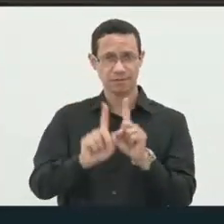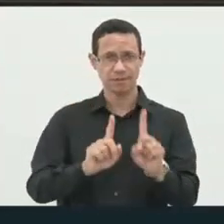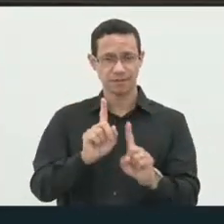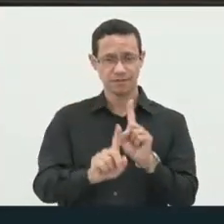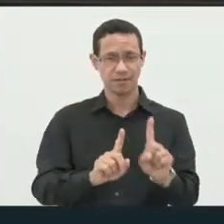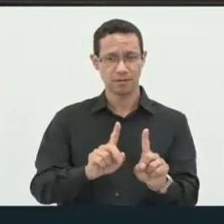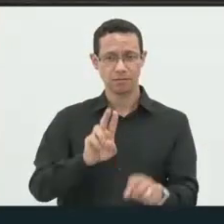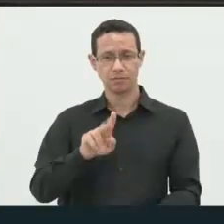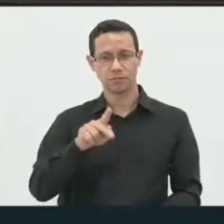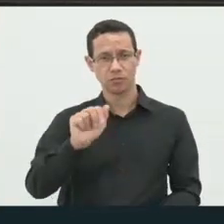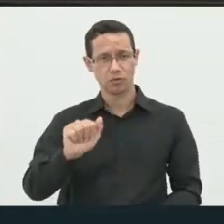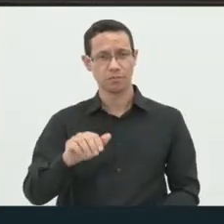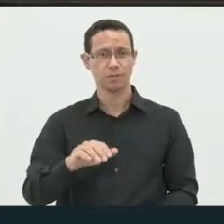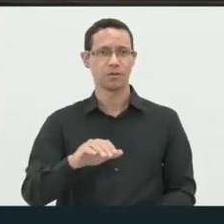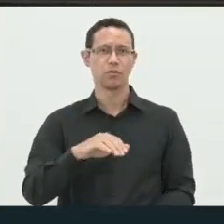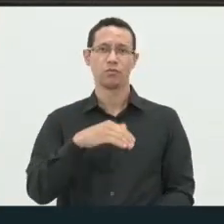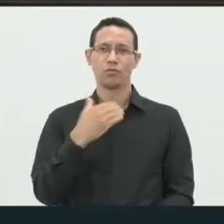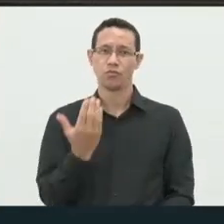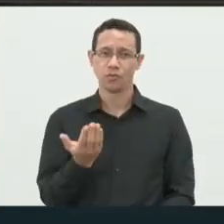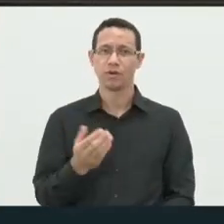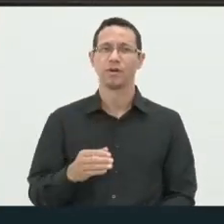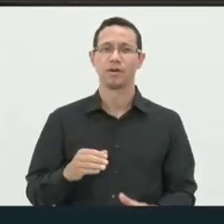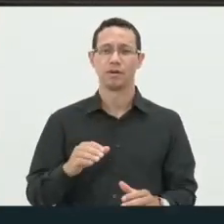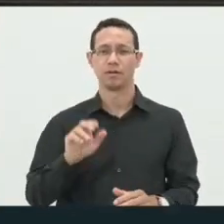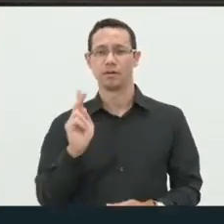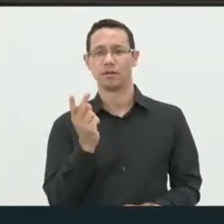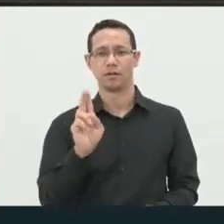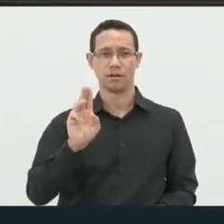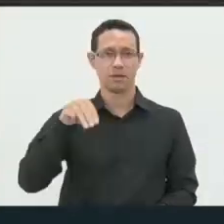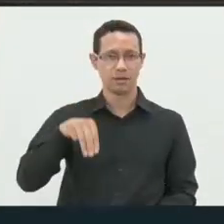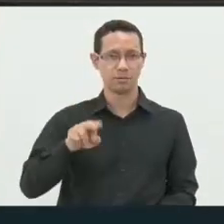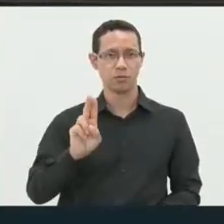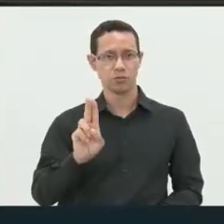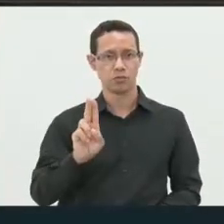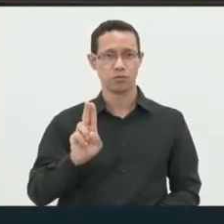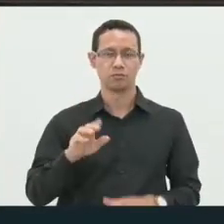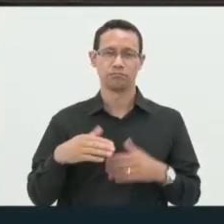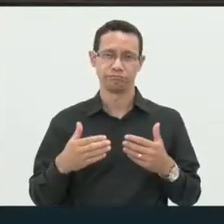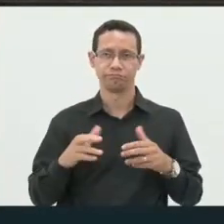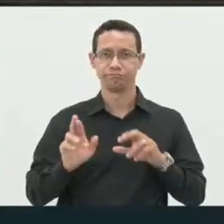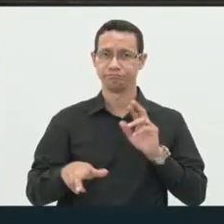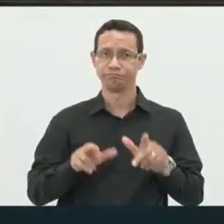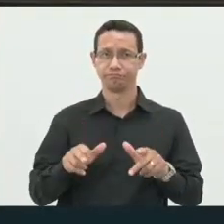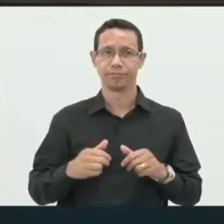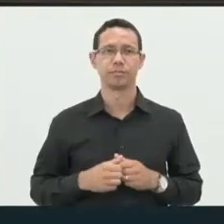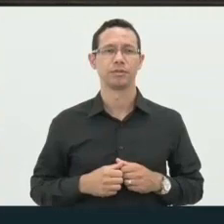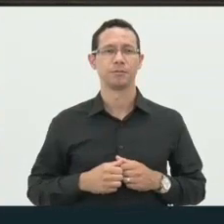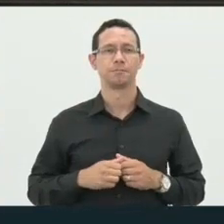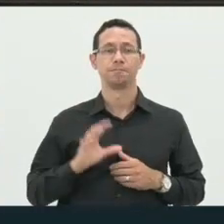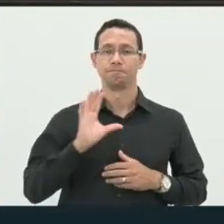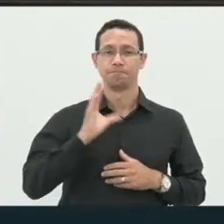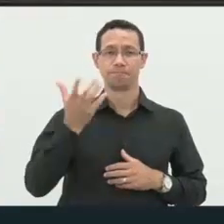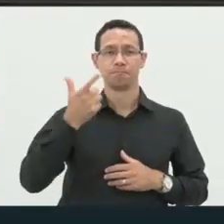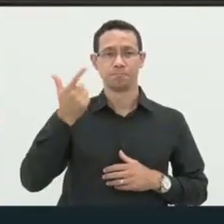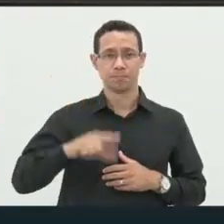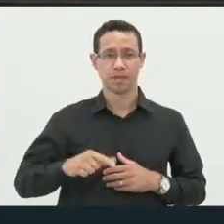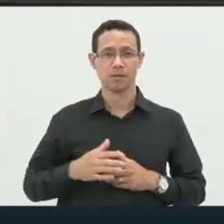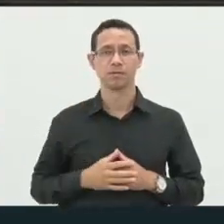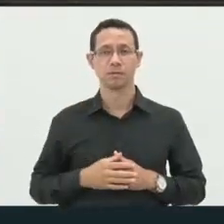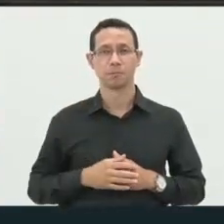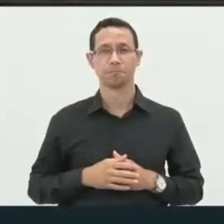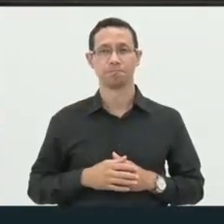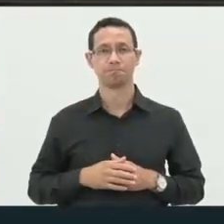por diante temos uma outra situação ali nossa região é